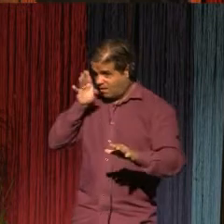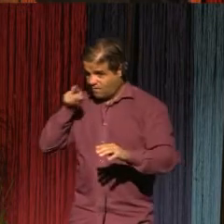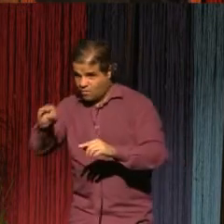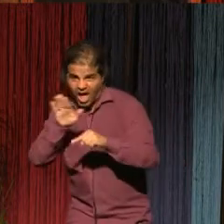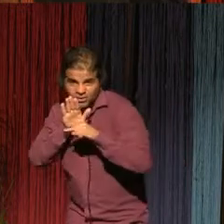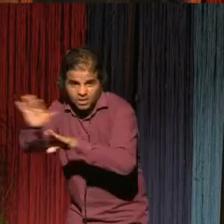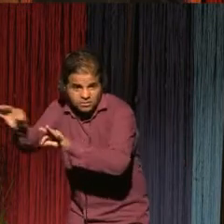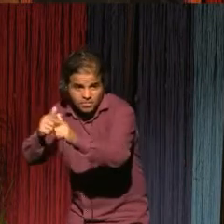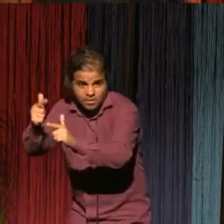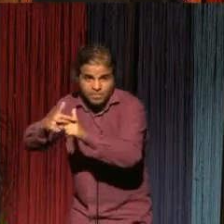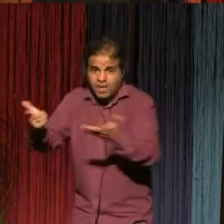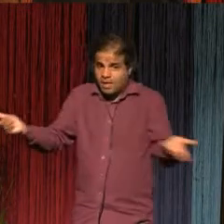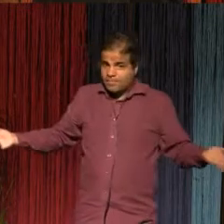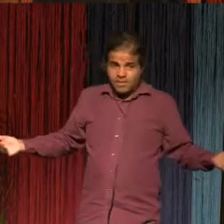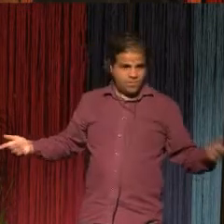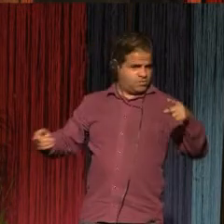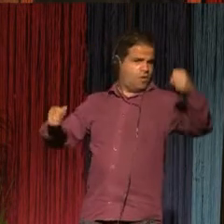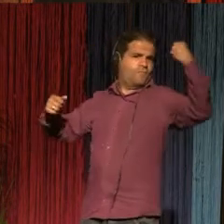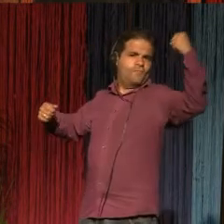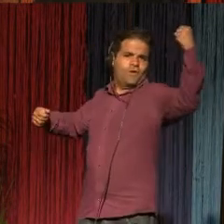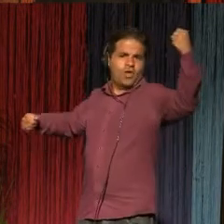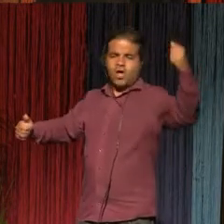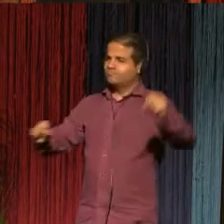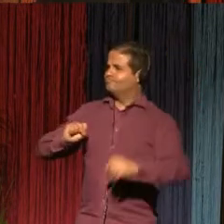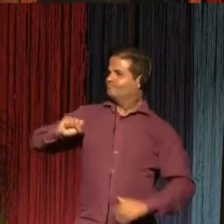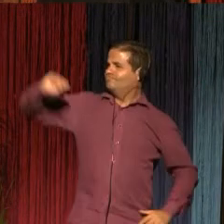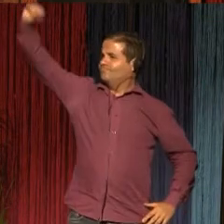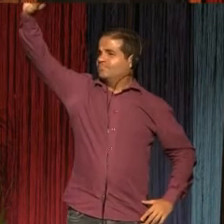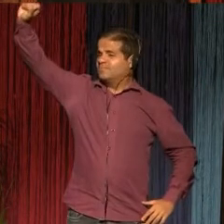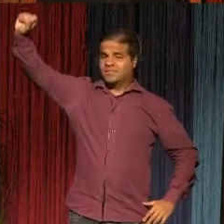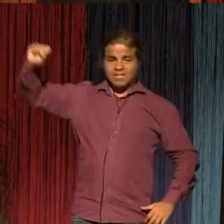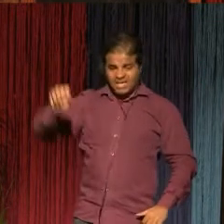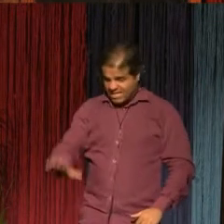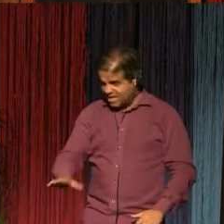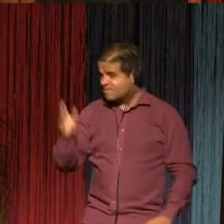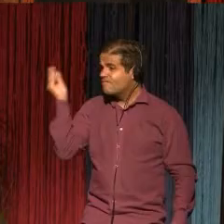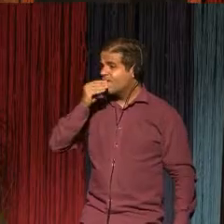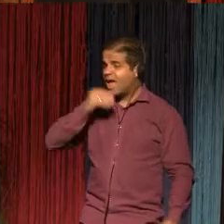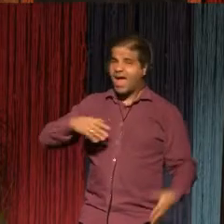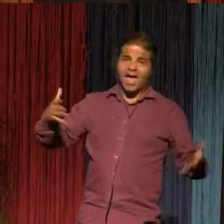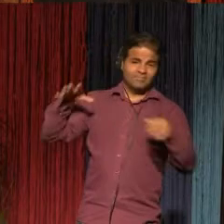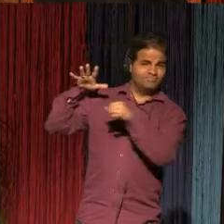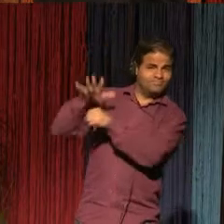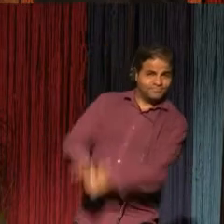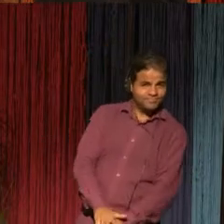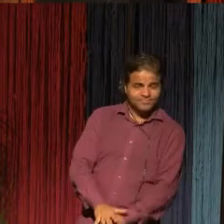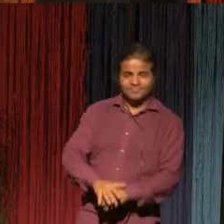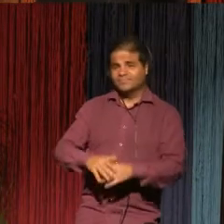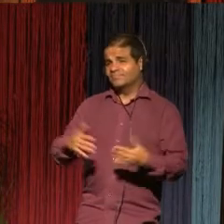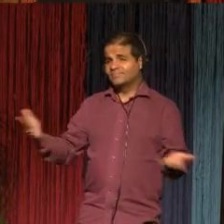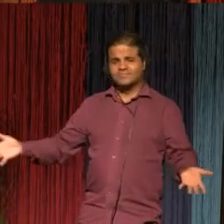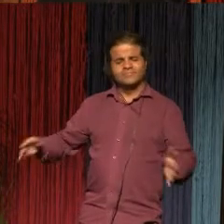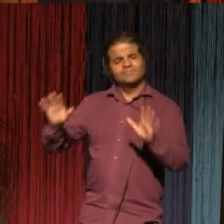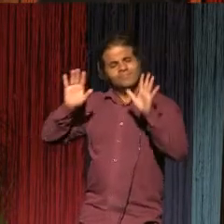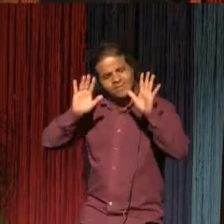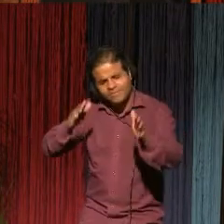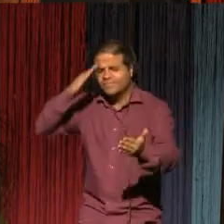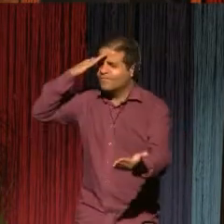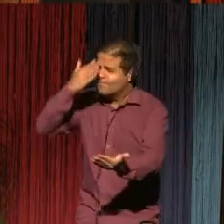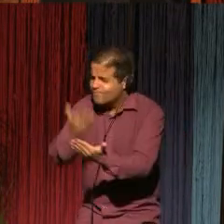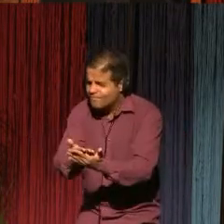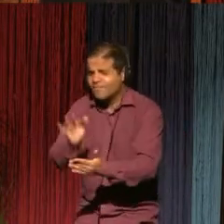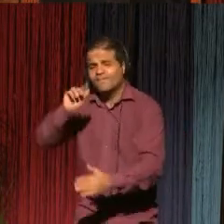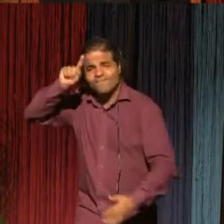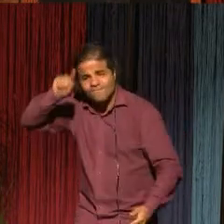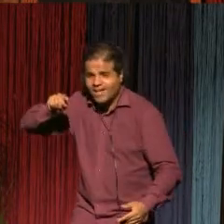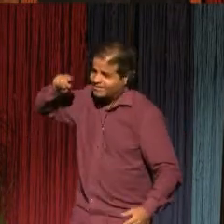problema, você é que é o forte, o herói, e a criança é a fraca, a necessitada. Tenha fé na capacidade e no